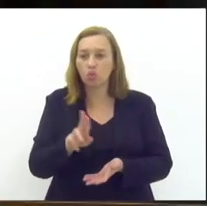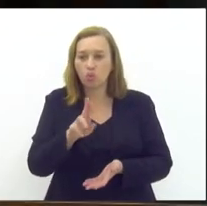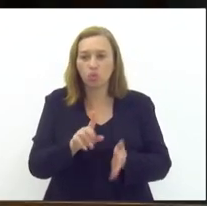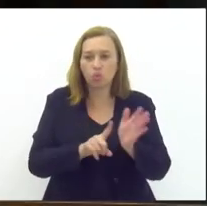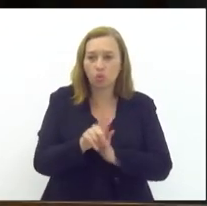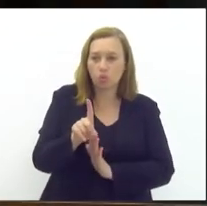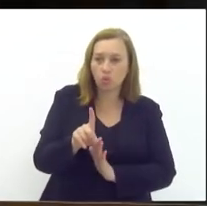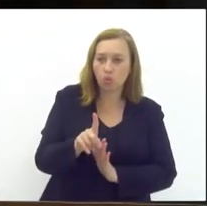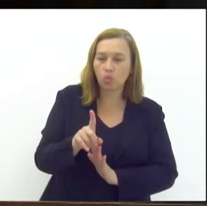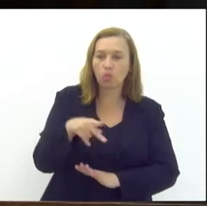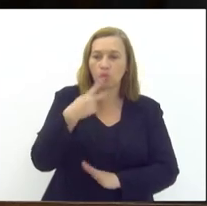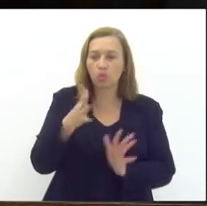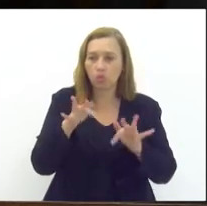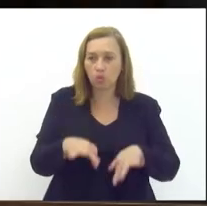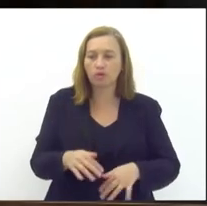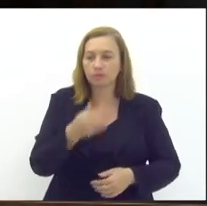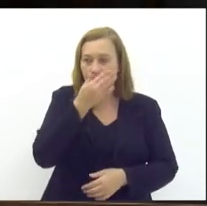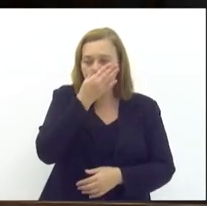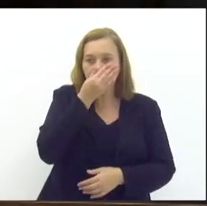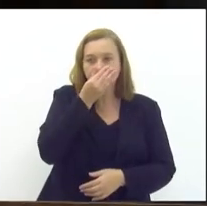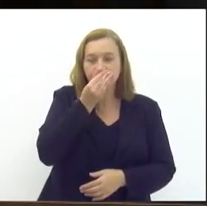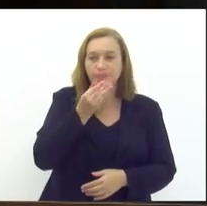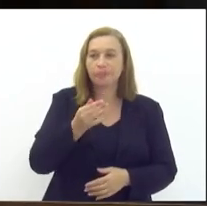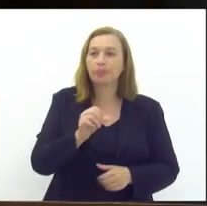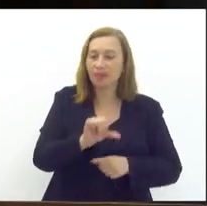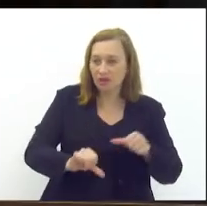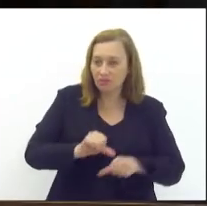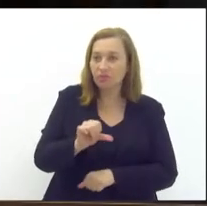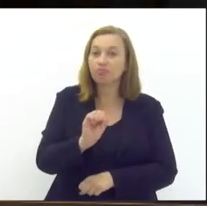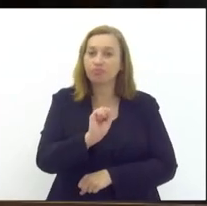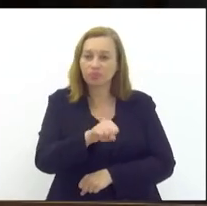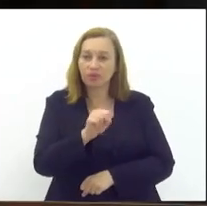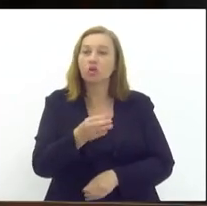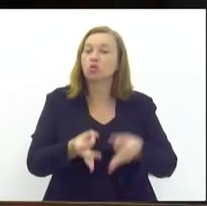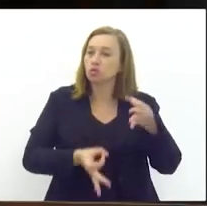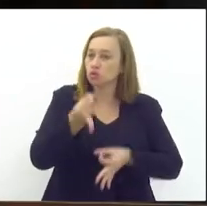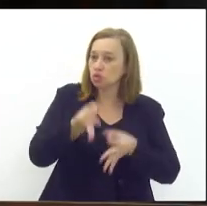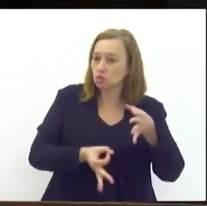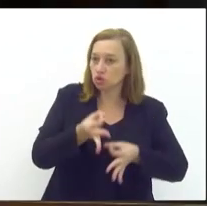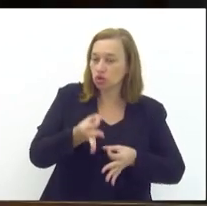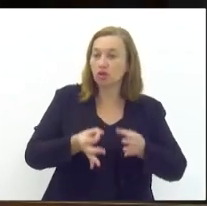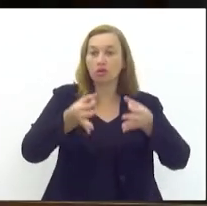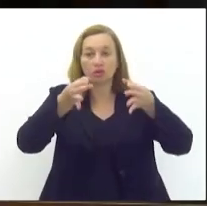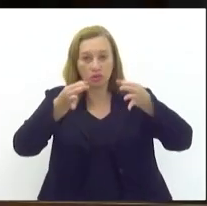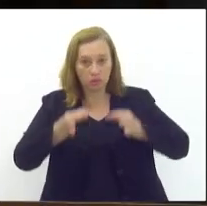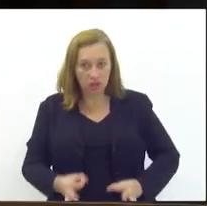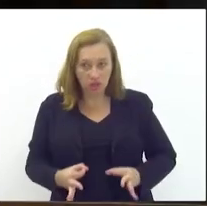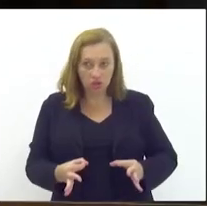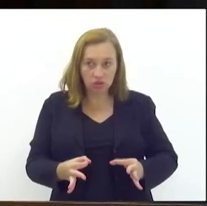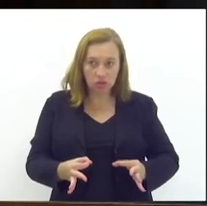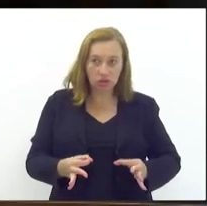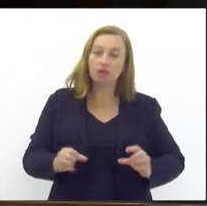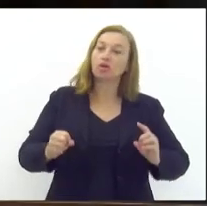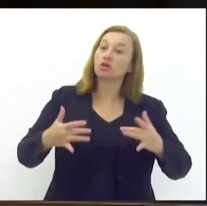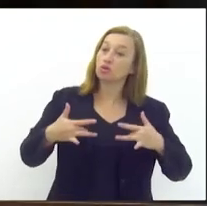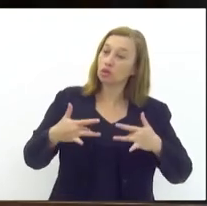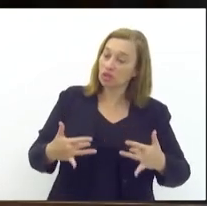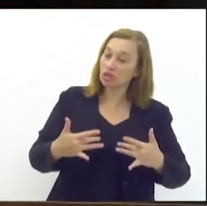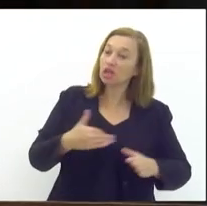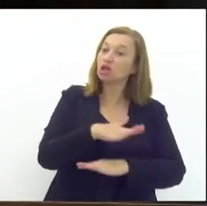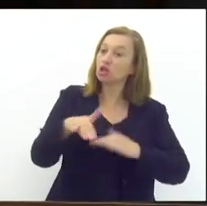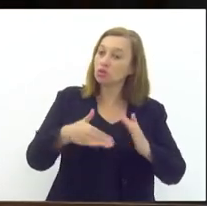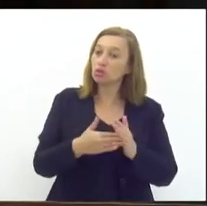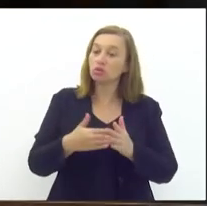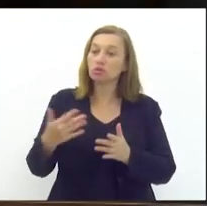pergunta alguma consideração final a gente quer uma reforma assim justa honesta solidária e que todos